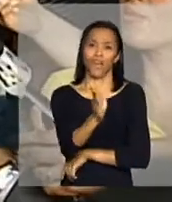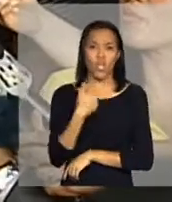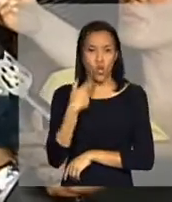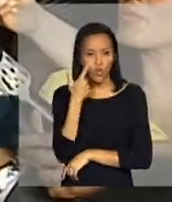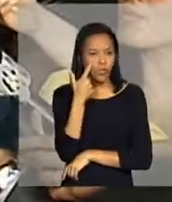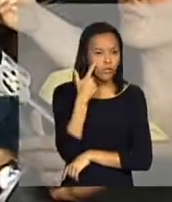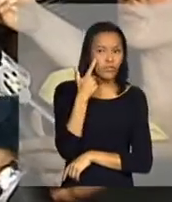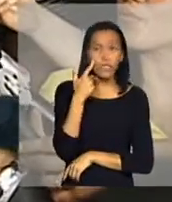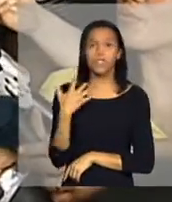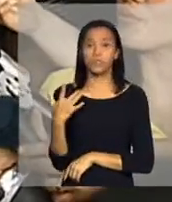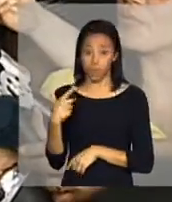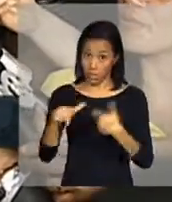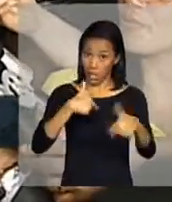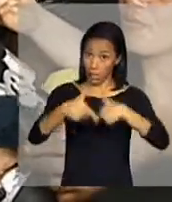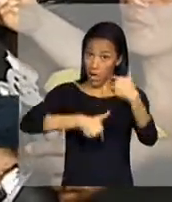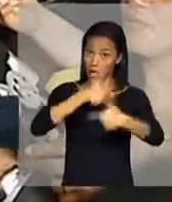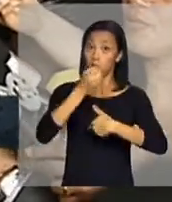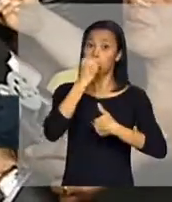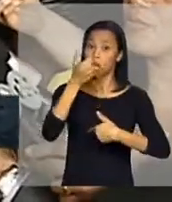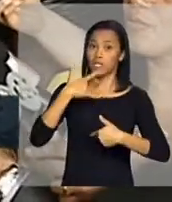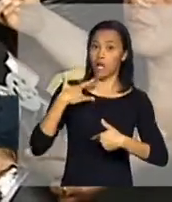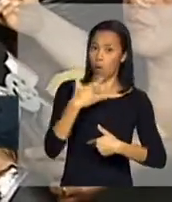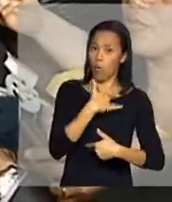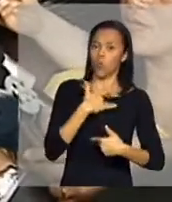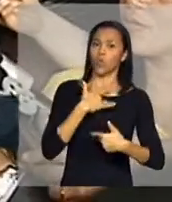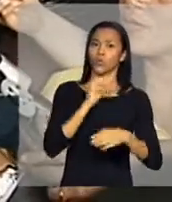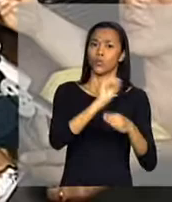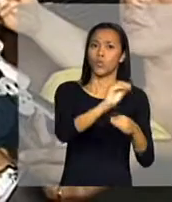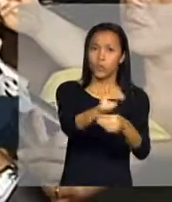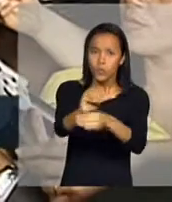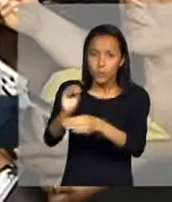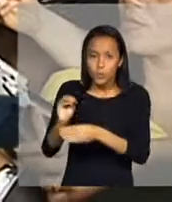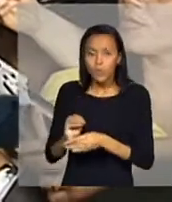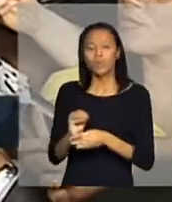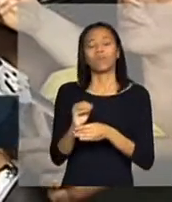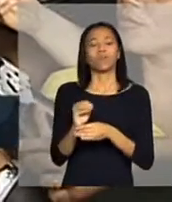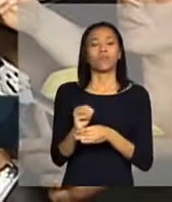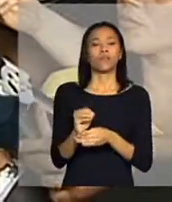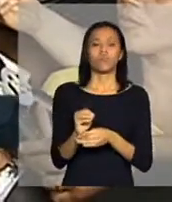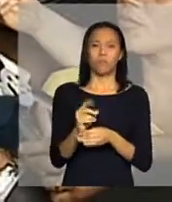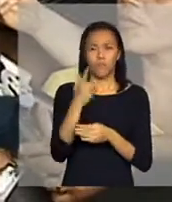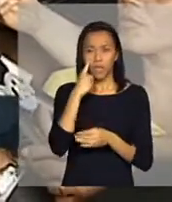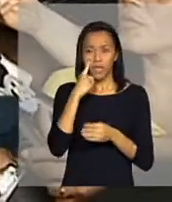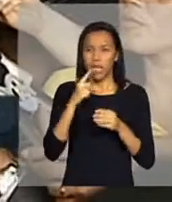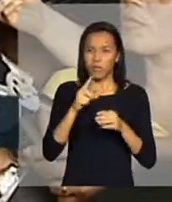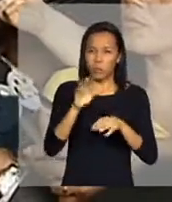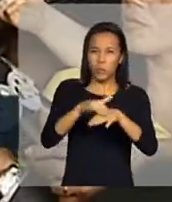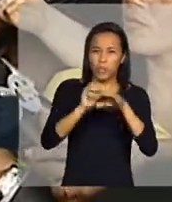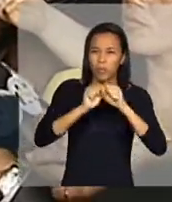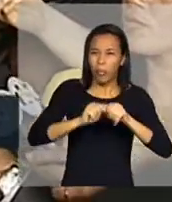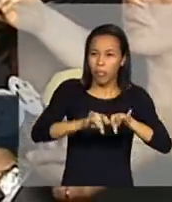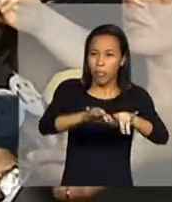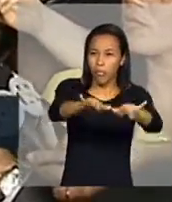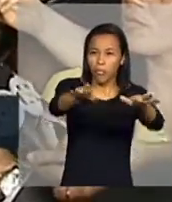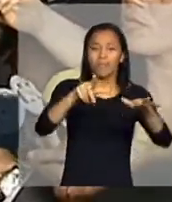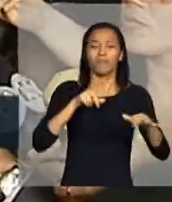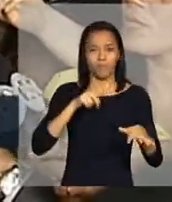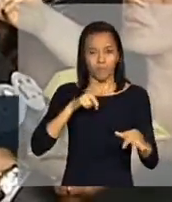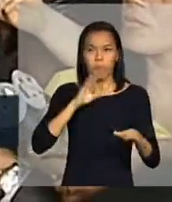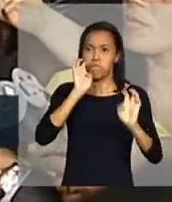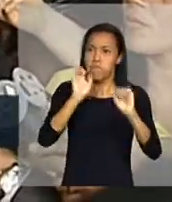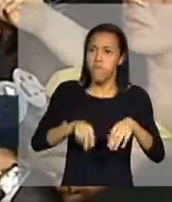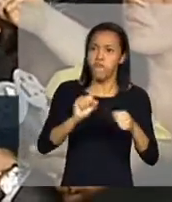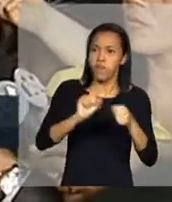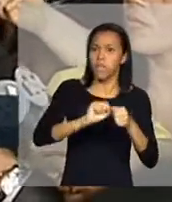de saúde, que estão sendo feitos para exame, uma análise epidemiológica que lá existe, está sendo bem feita,